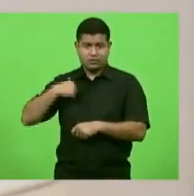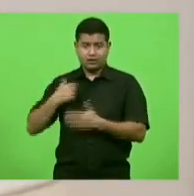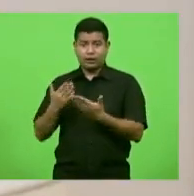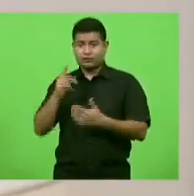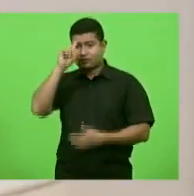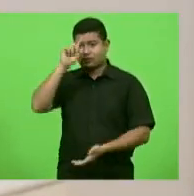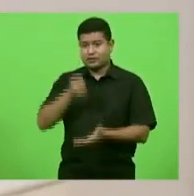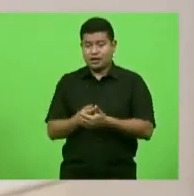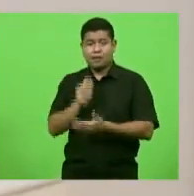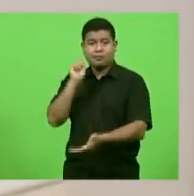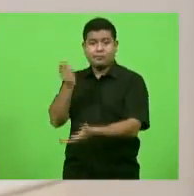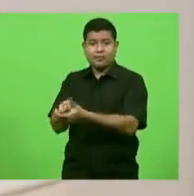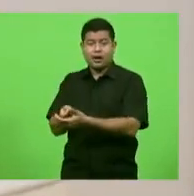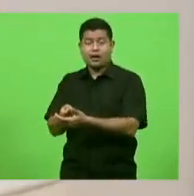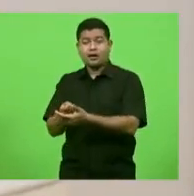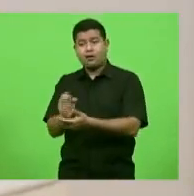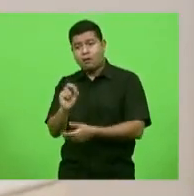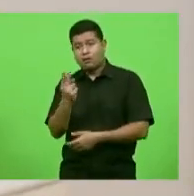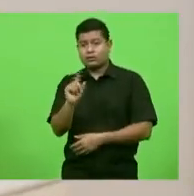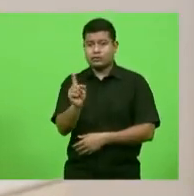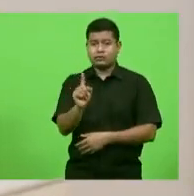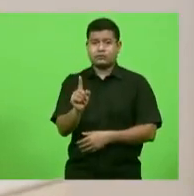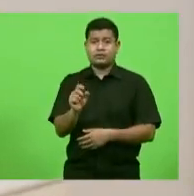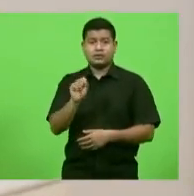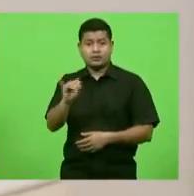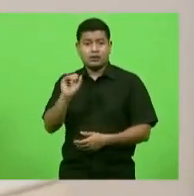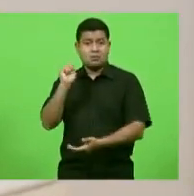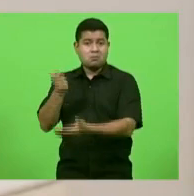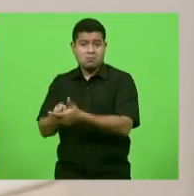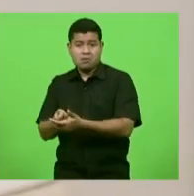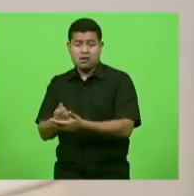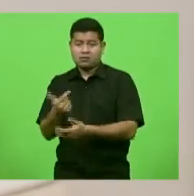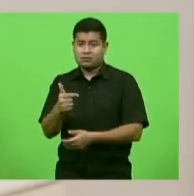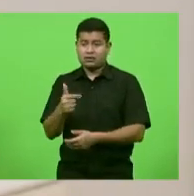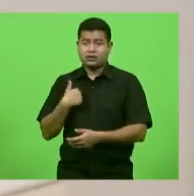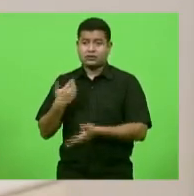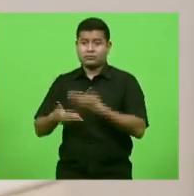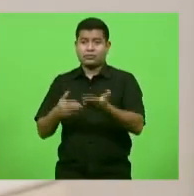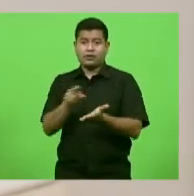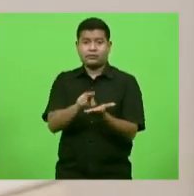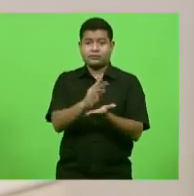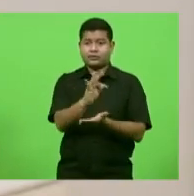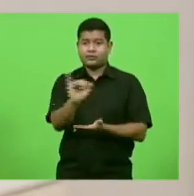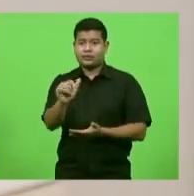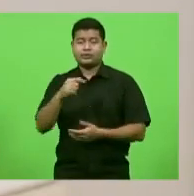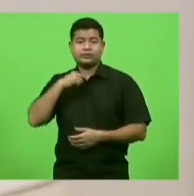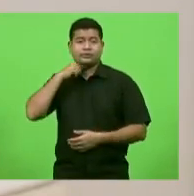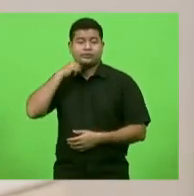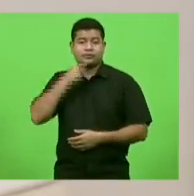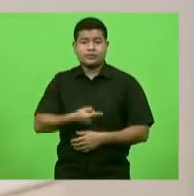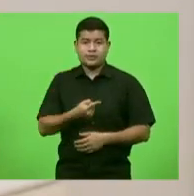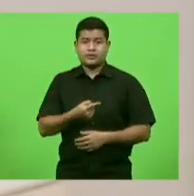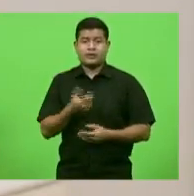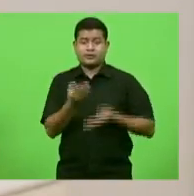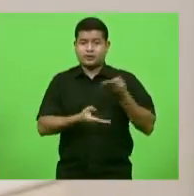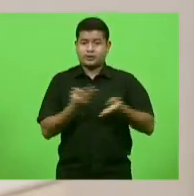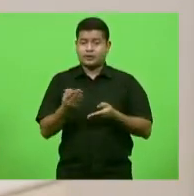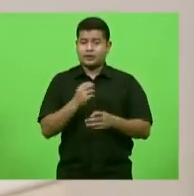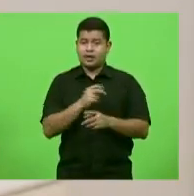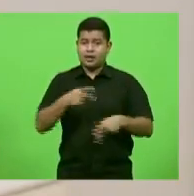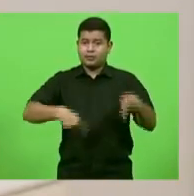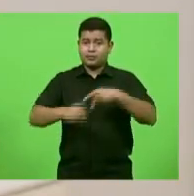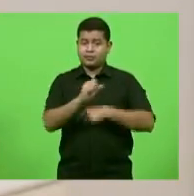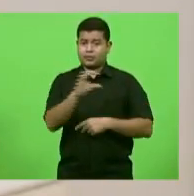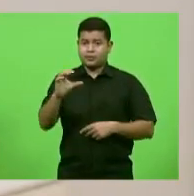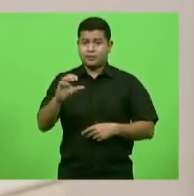pagar aquilo ou não. Se não pagar, você não vai ter leitos de UTI suficientes para atender a população de Santa Catarina. Fecha